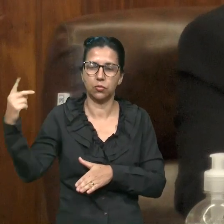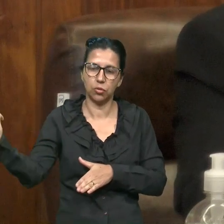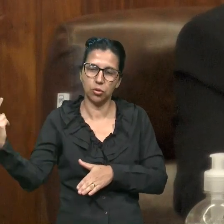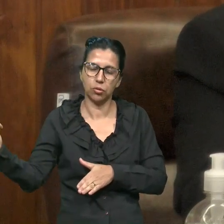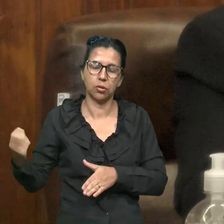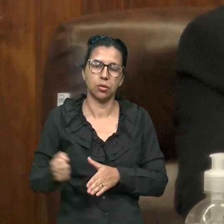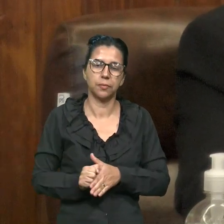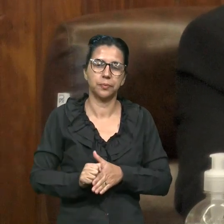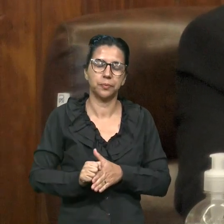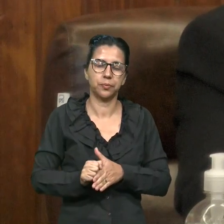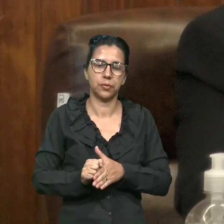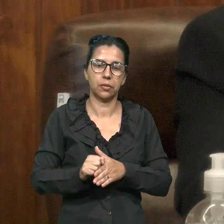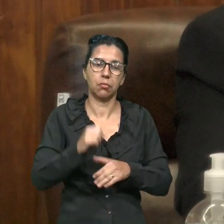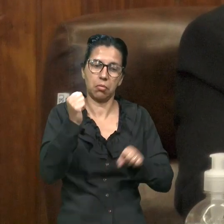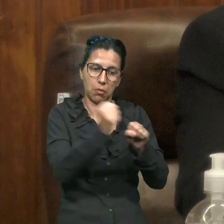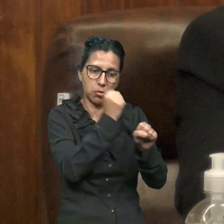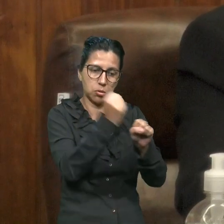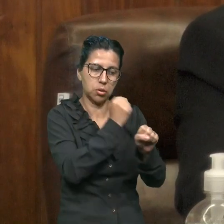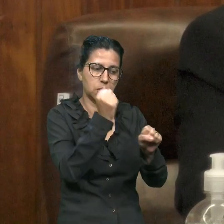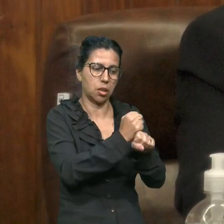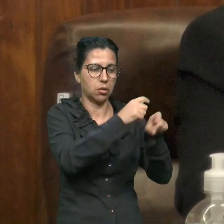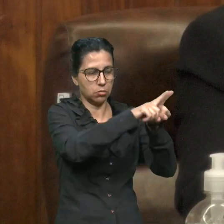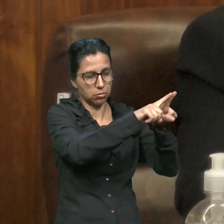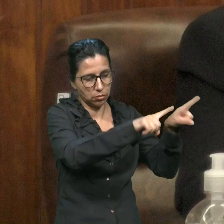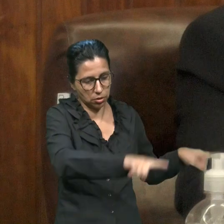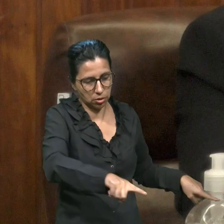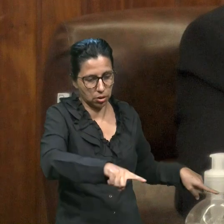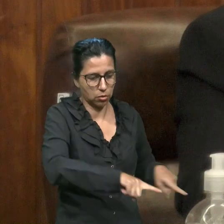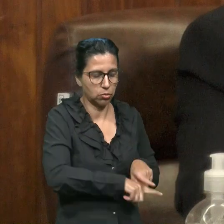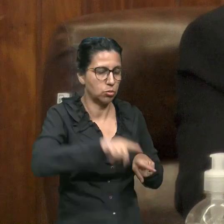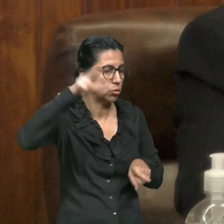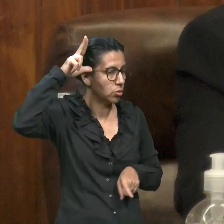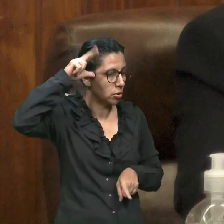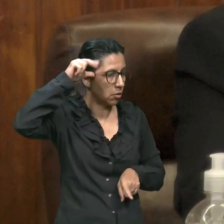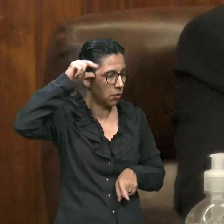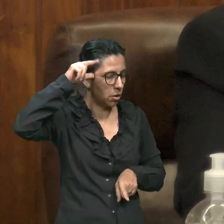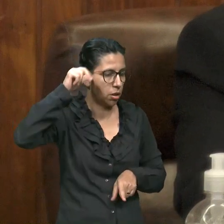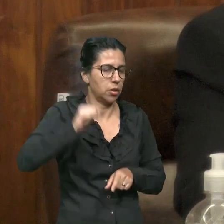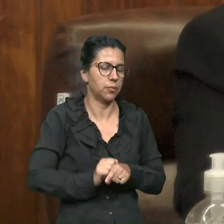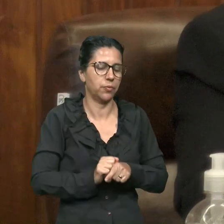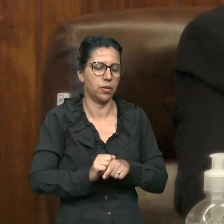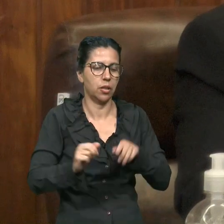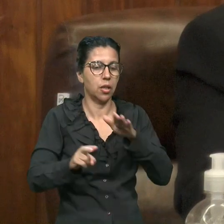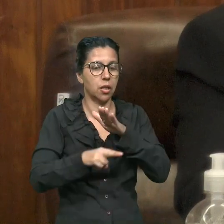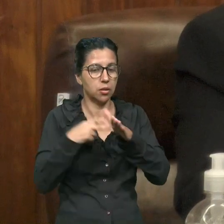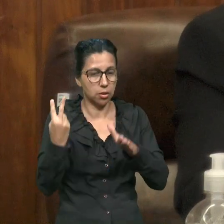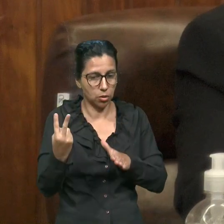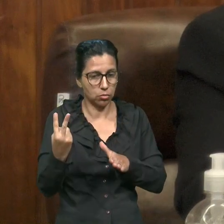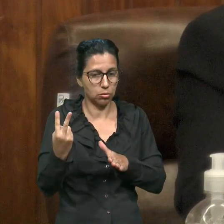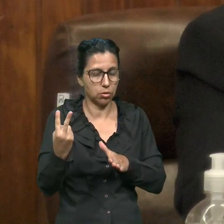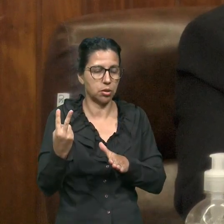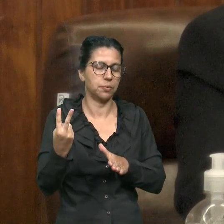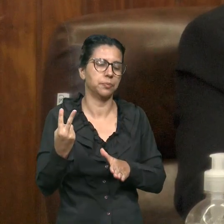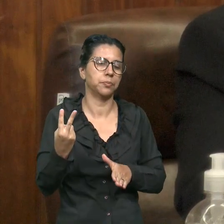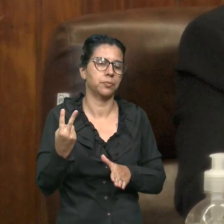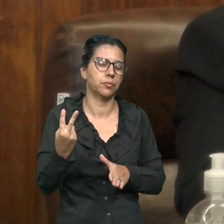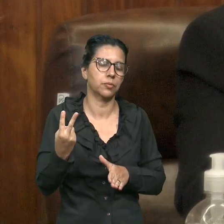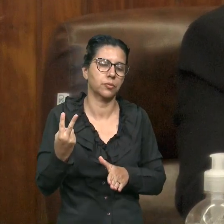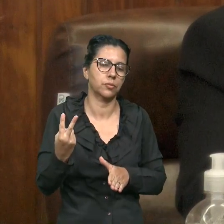R$ 936.677,22 para execução das obras com construção no Centro de Saúde de Jardim Cavalari. A segunda convocada, Magistral Construtora